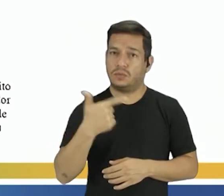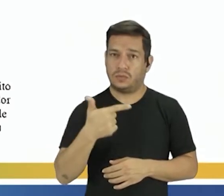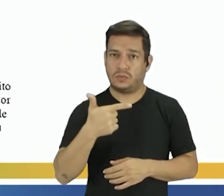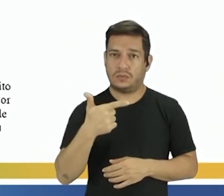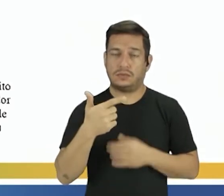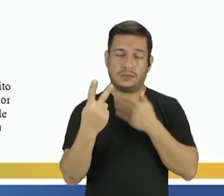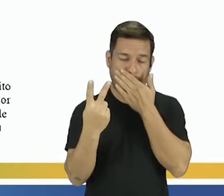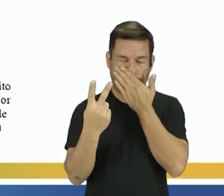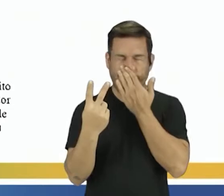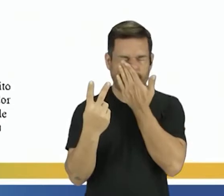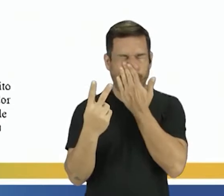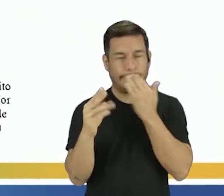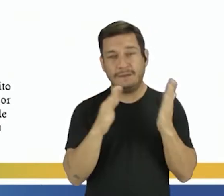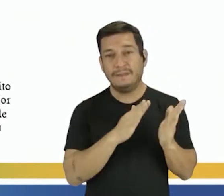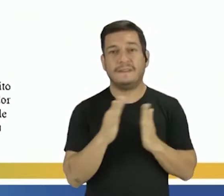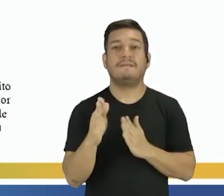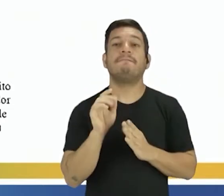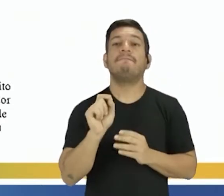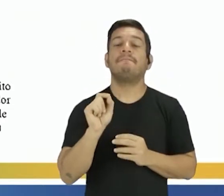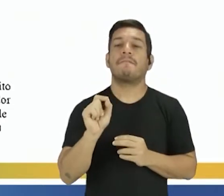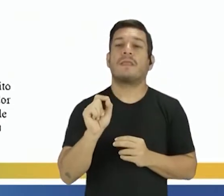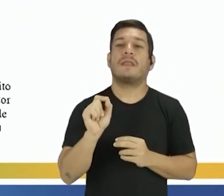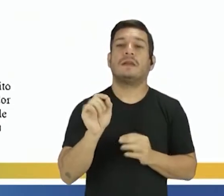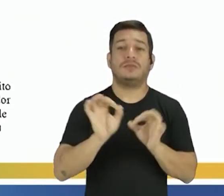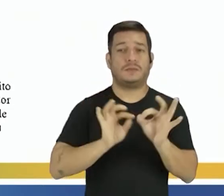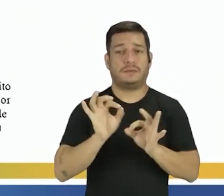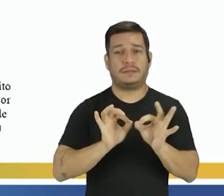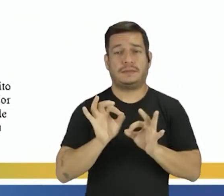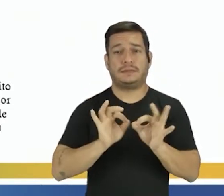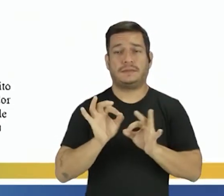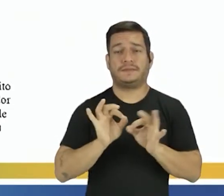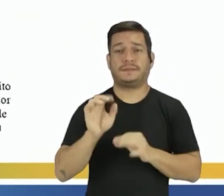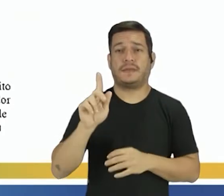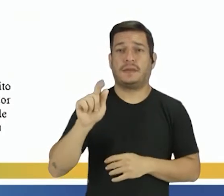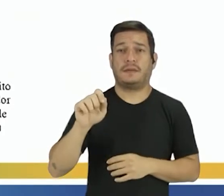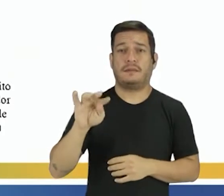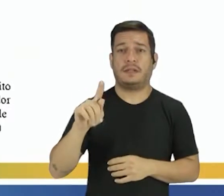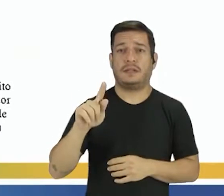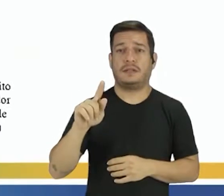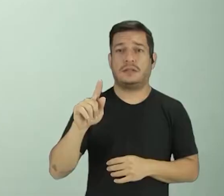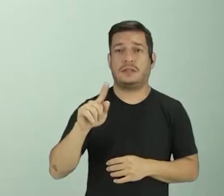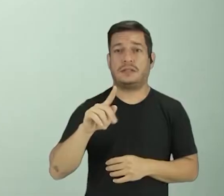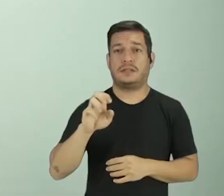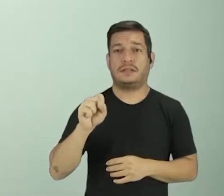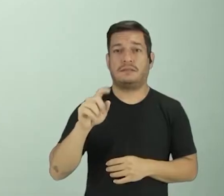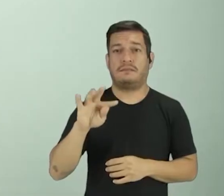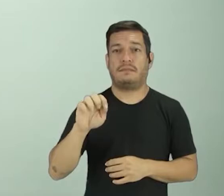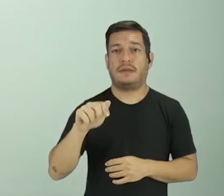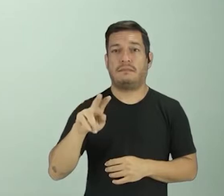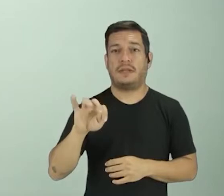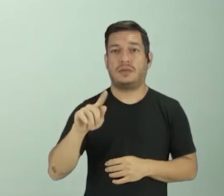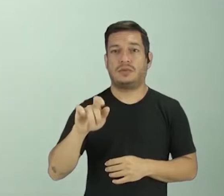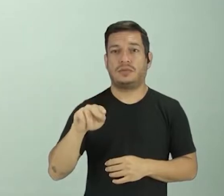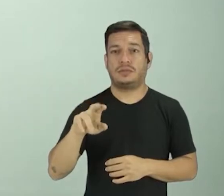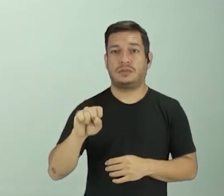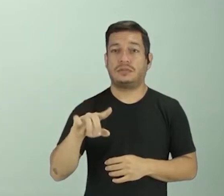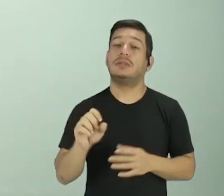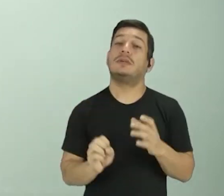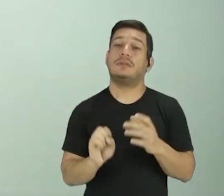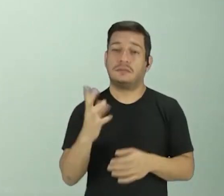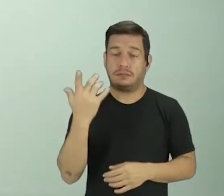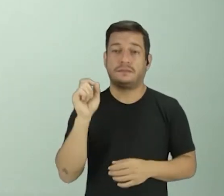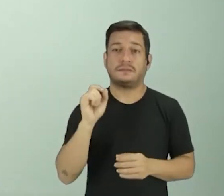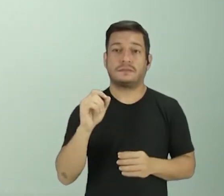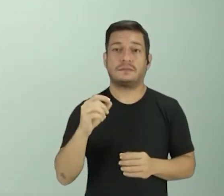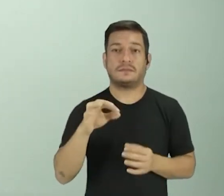2, tá? Esse processo, né, de formação da espermatogênese, como eu disse, acontece todo